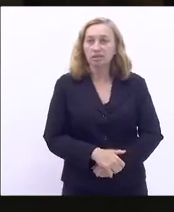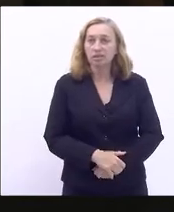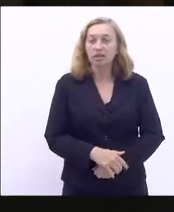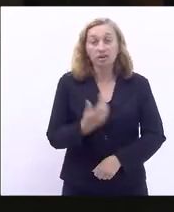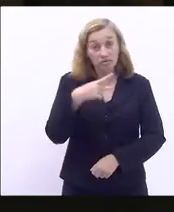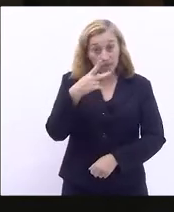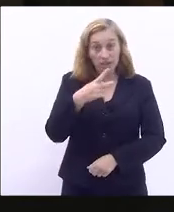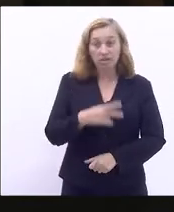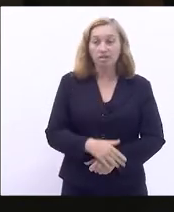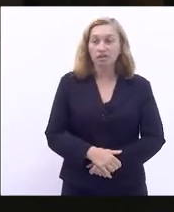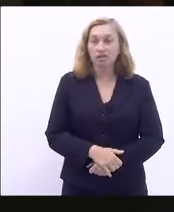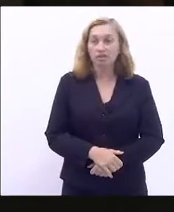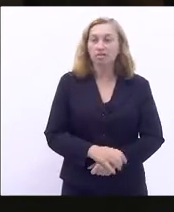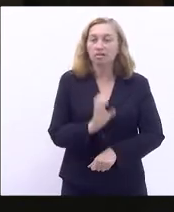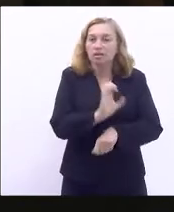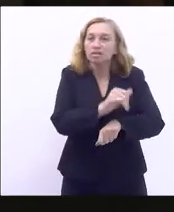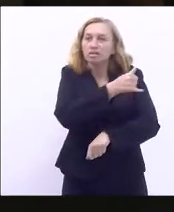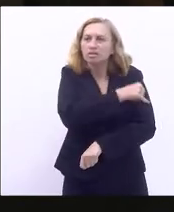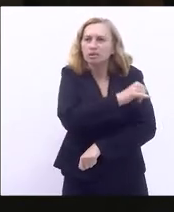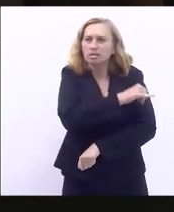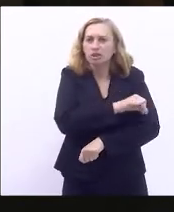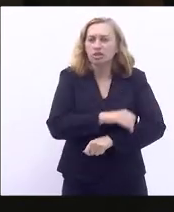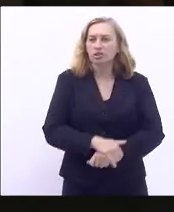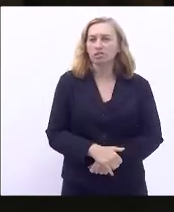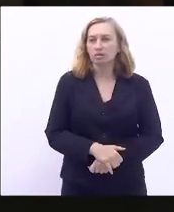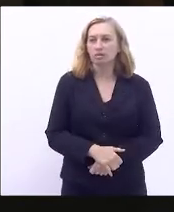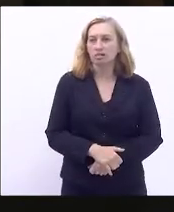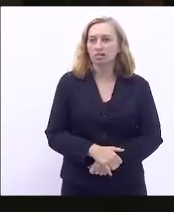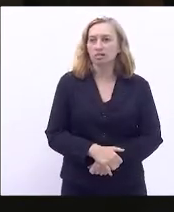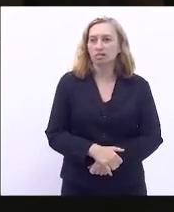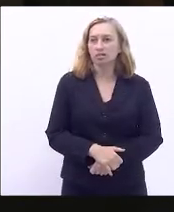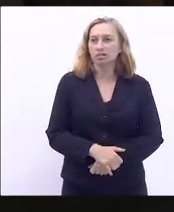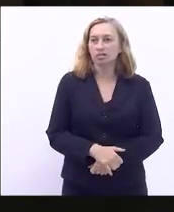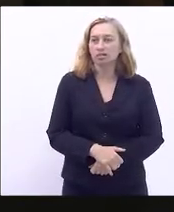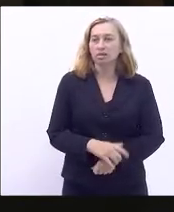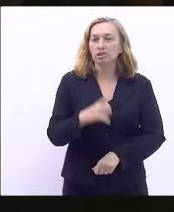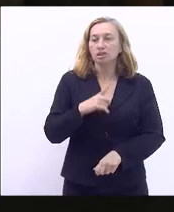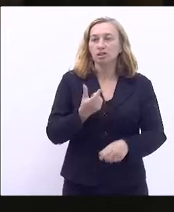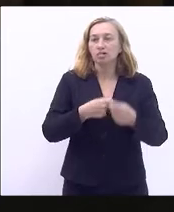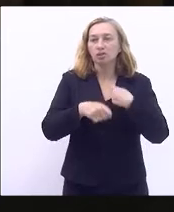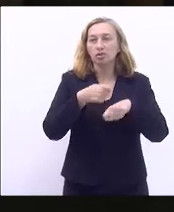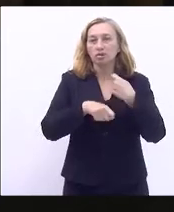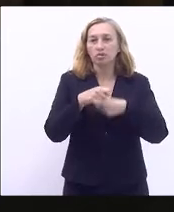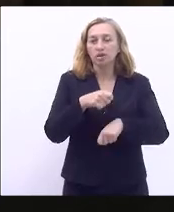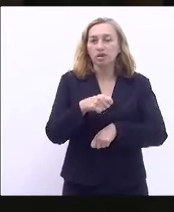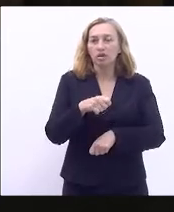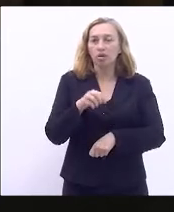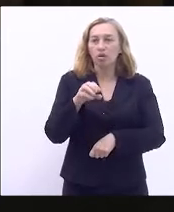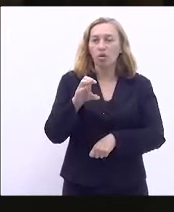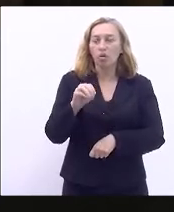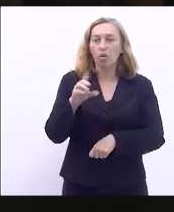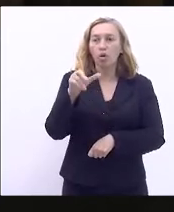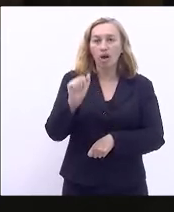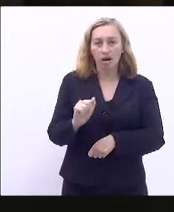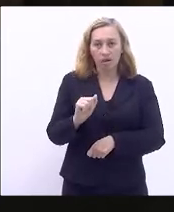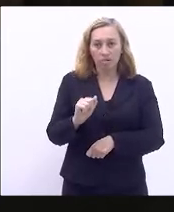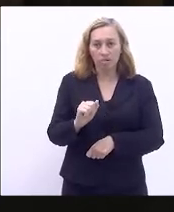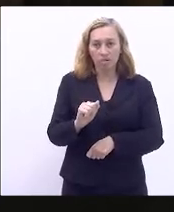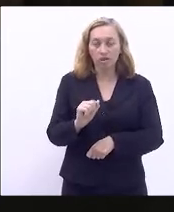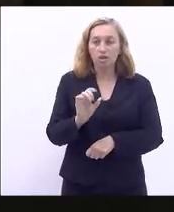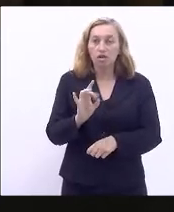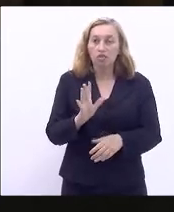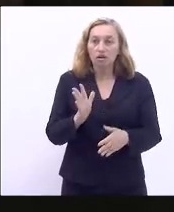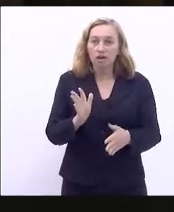diz que o estado do Rio de Janeiro tem uma economia oca. E a gente só faz é